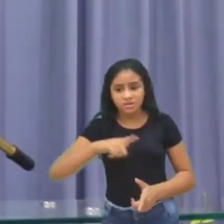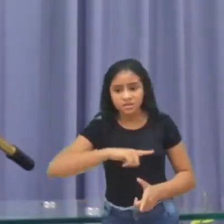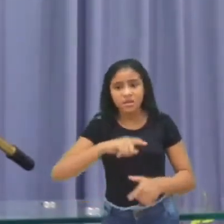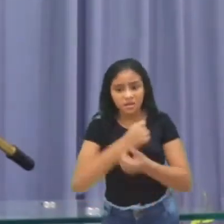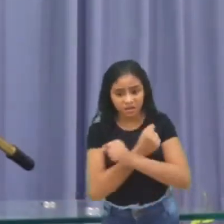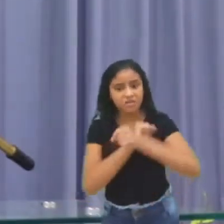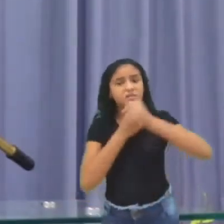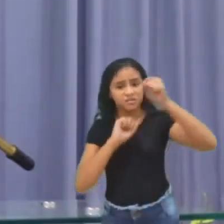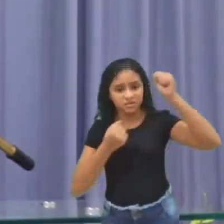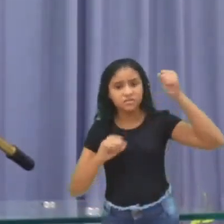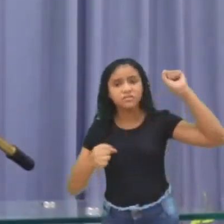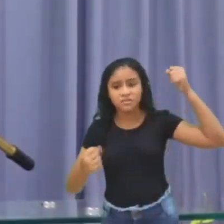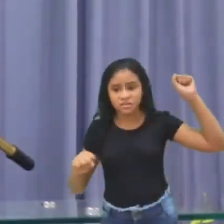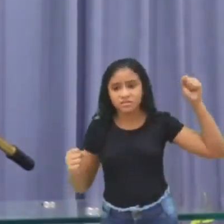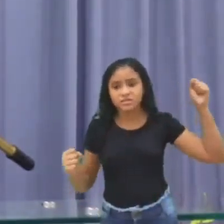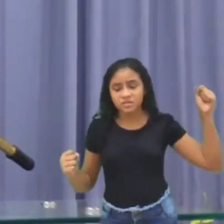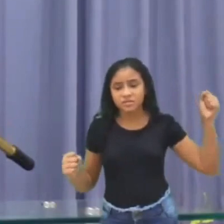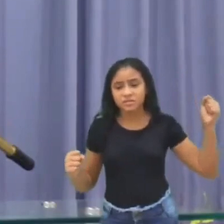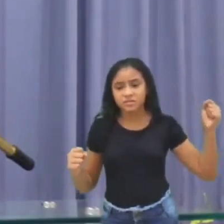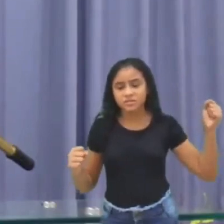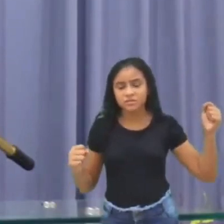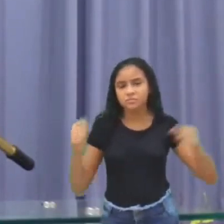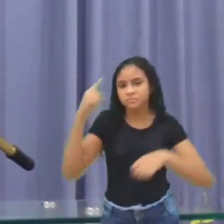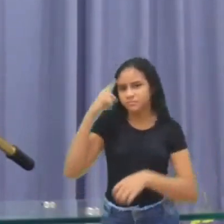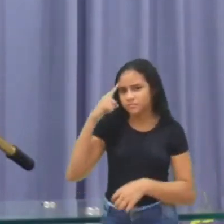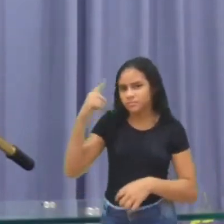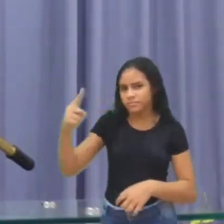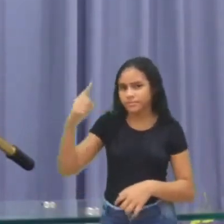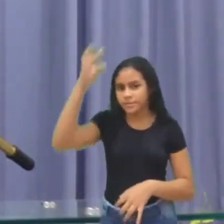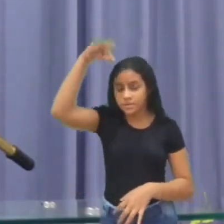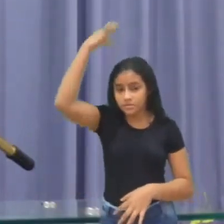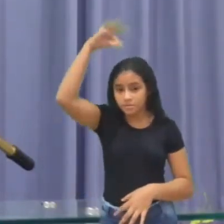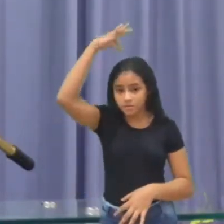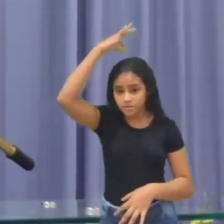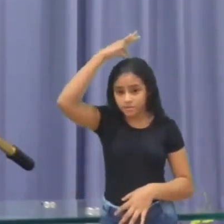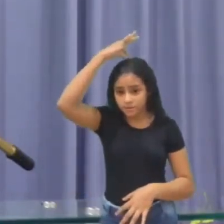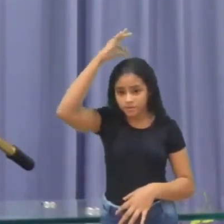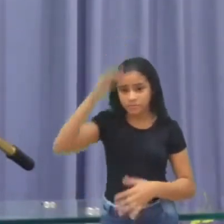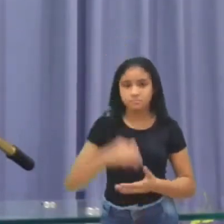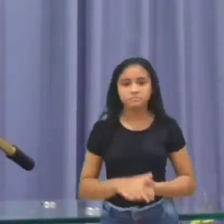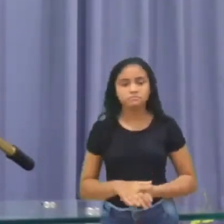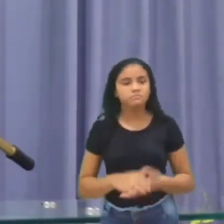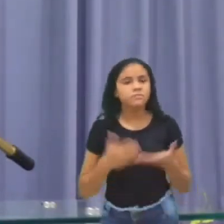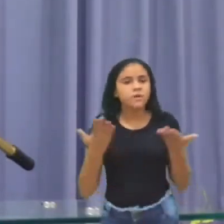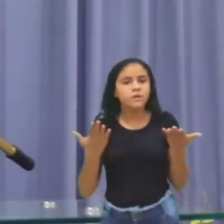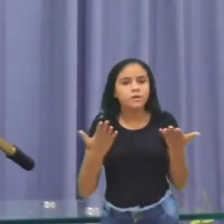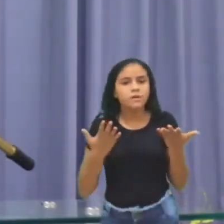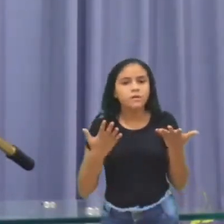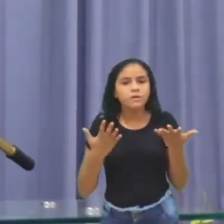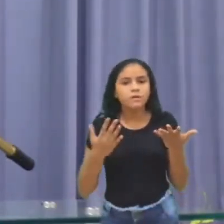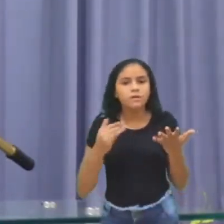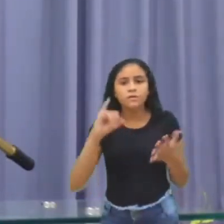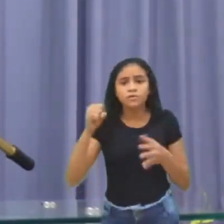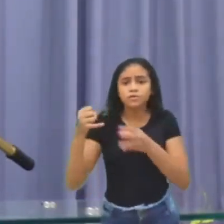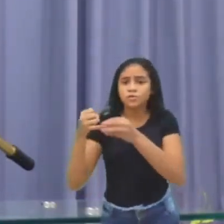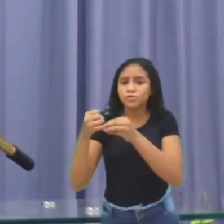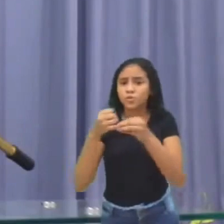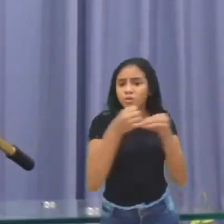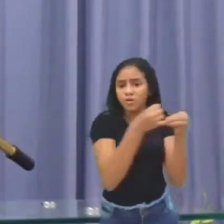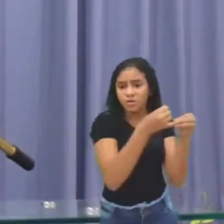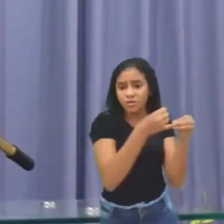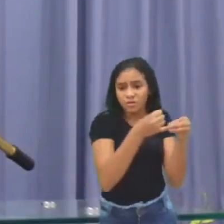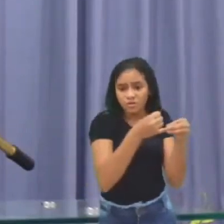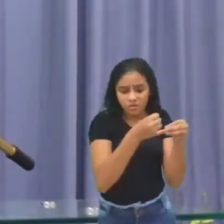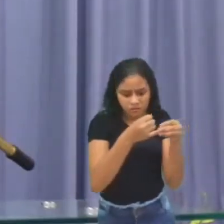no posicionamento mental e espiritual. Ora, Josué não disse, quando chegou